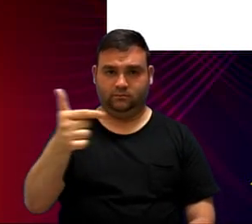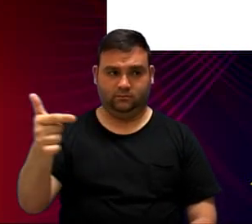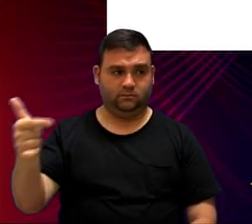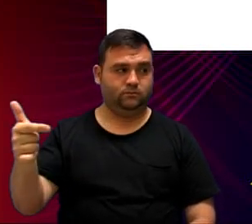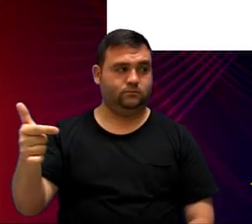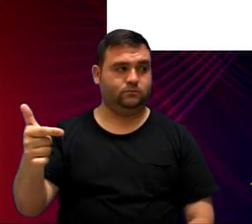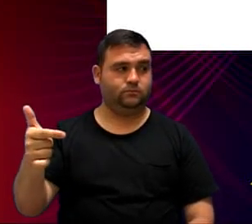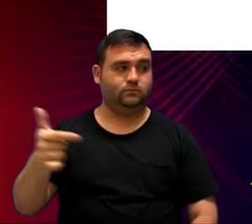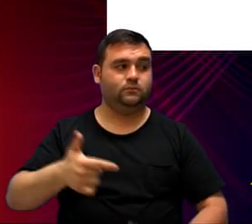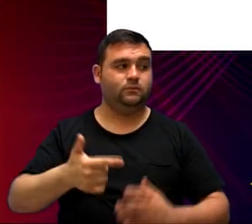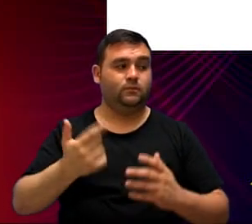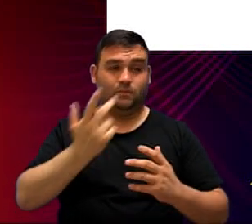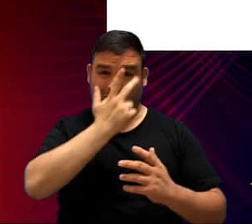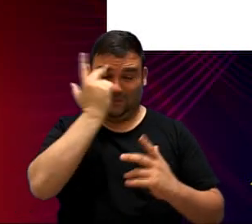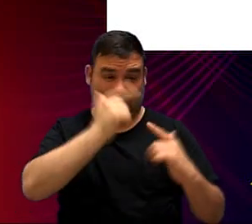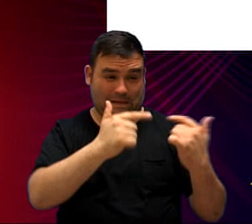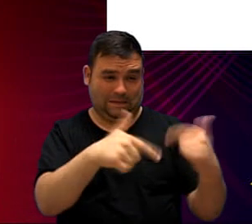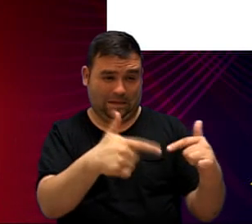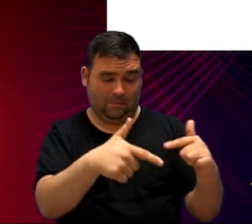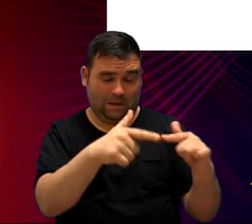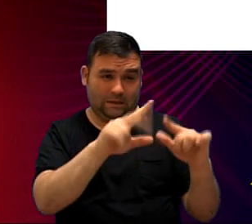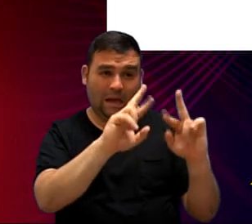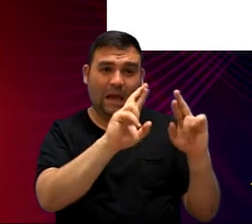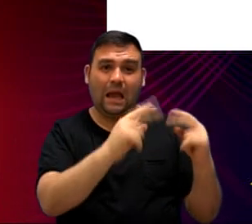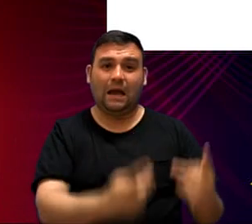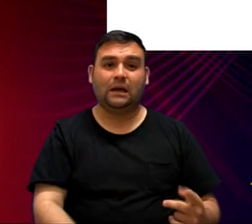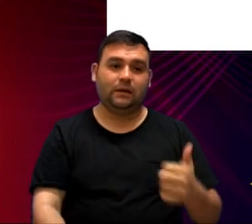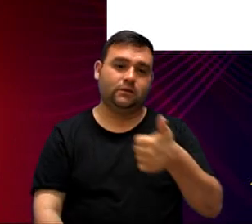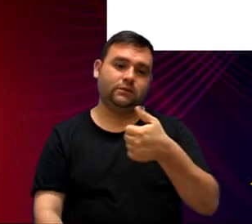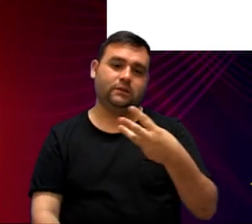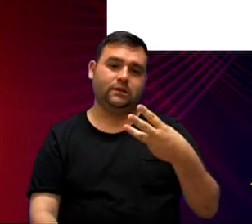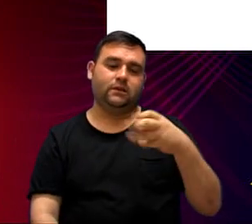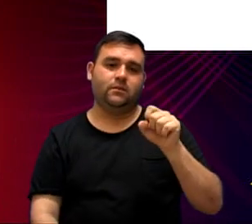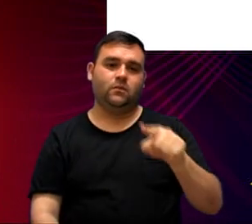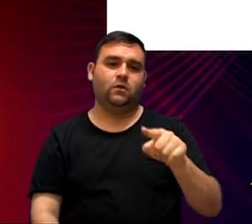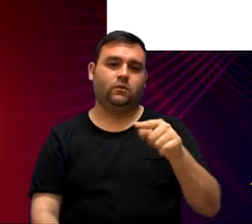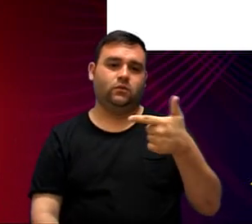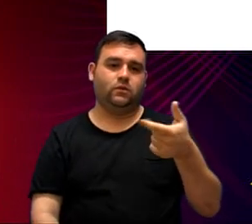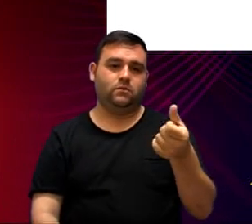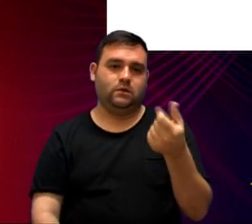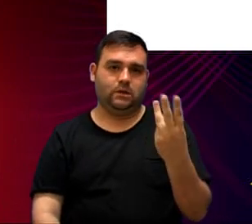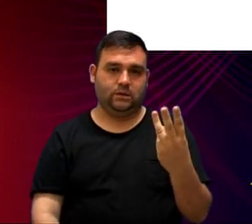30.659.922. Com o pessoal desse valor, é